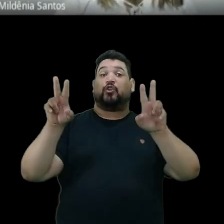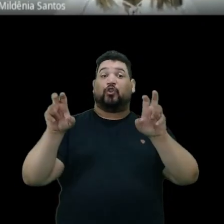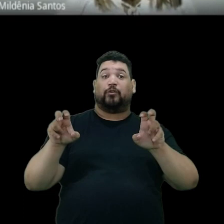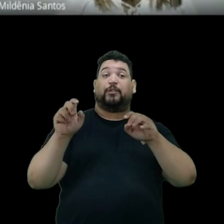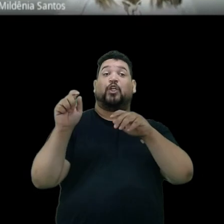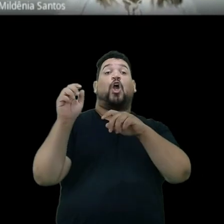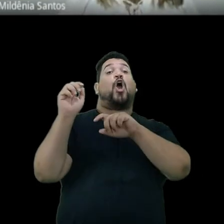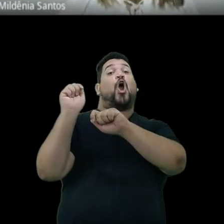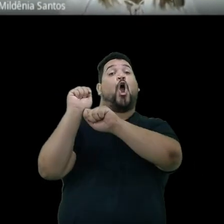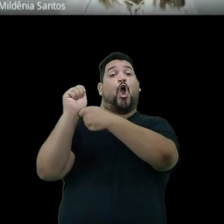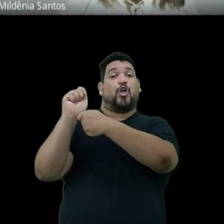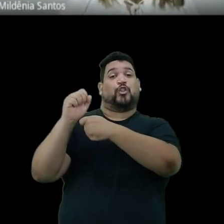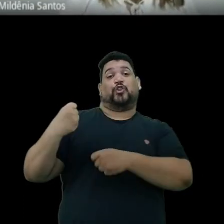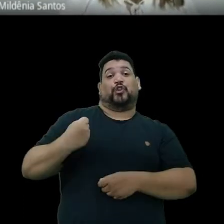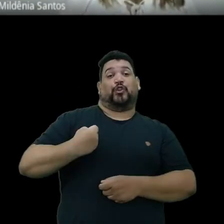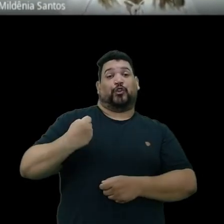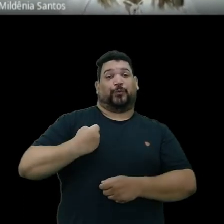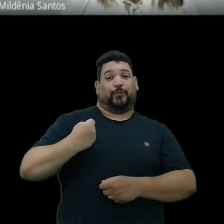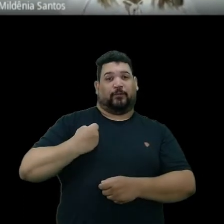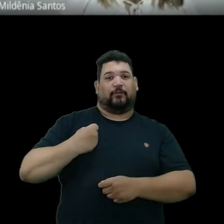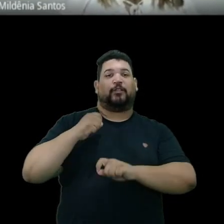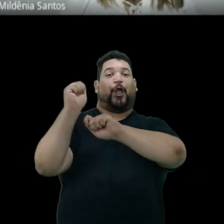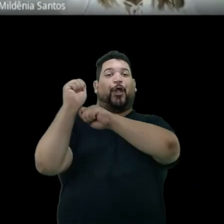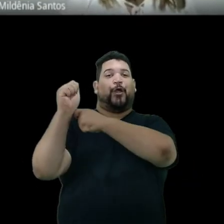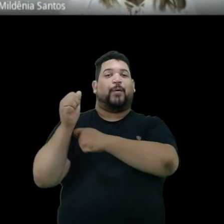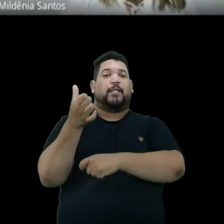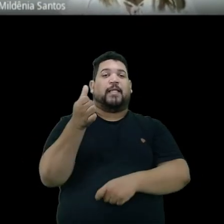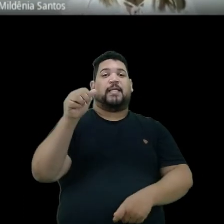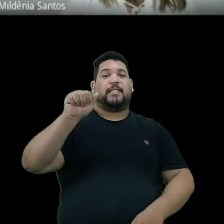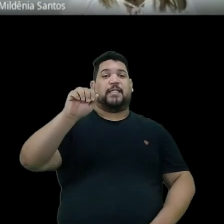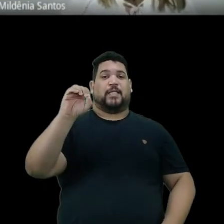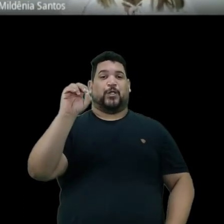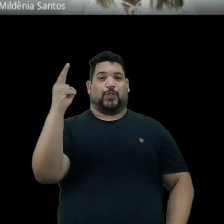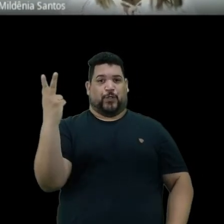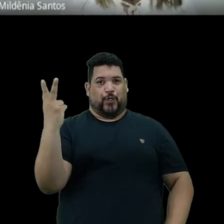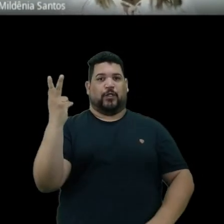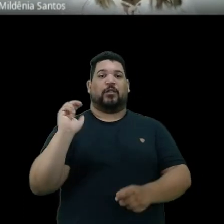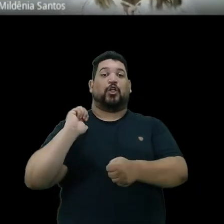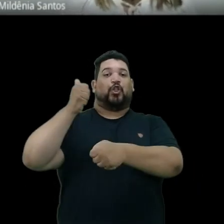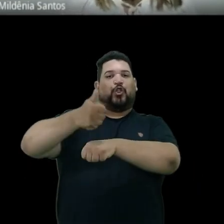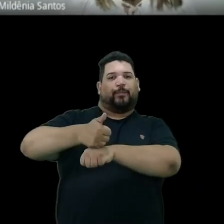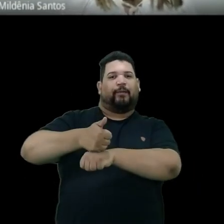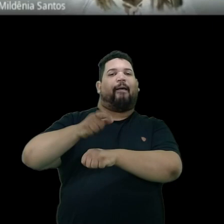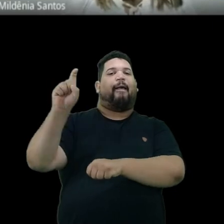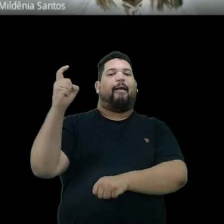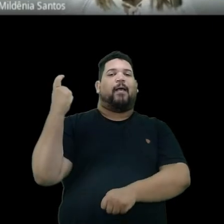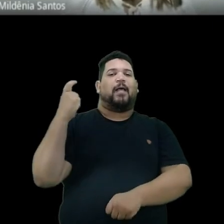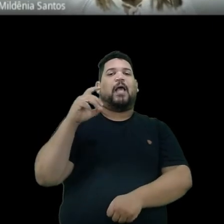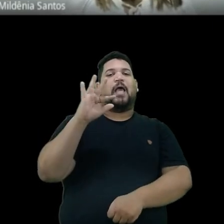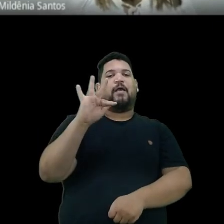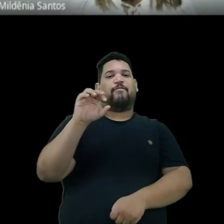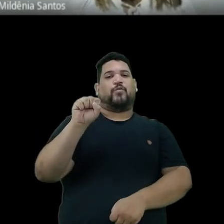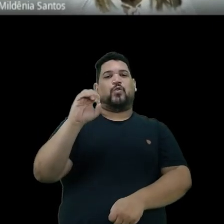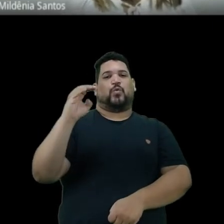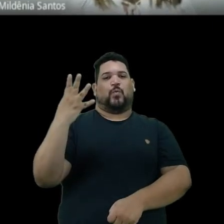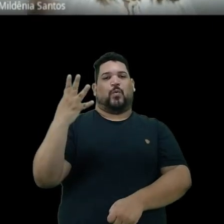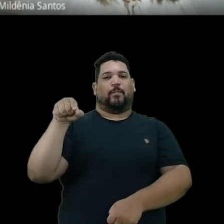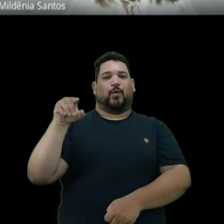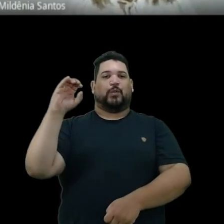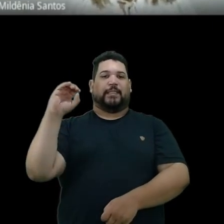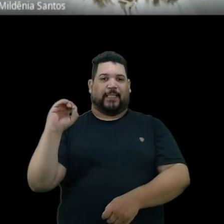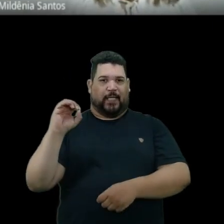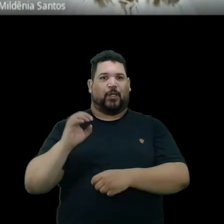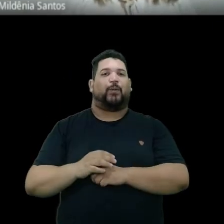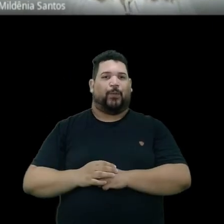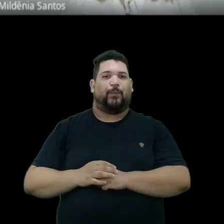Ele traz o código 6A02 em substituição ao que era usado anteriormente, o F84.0 e